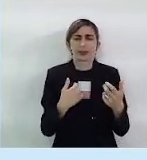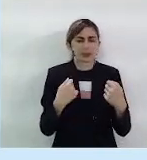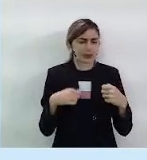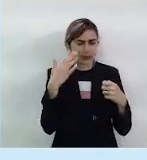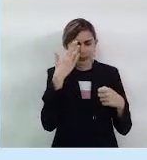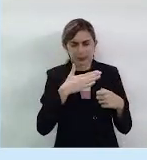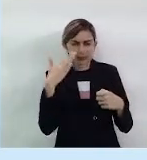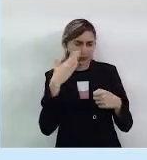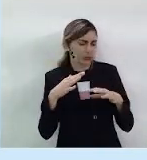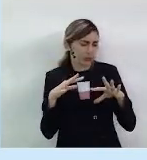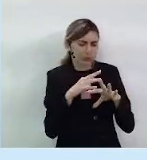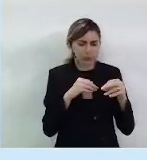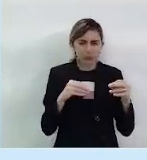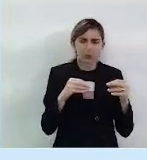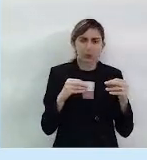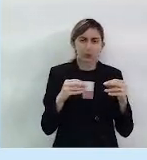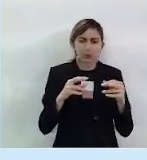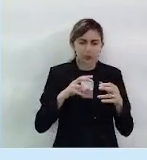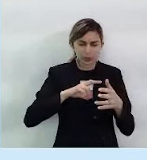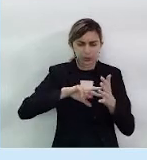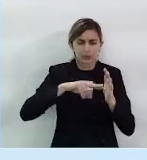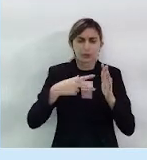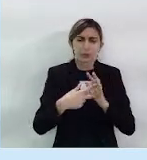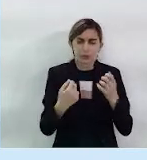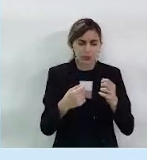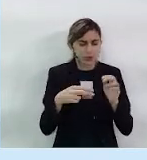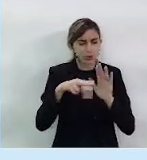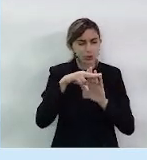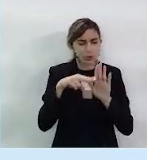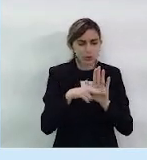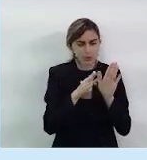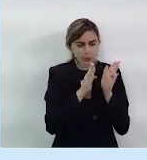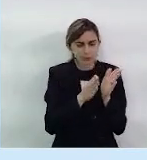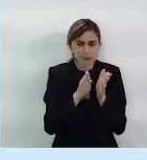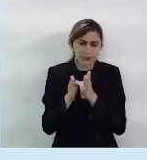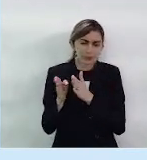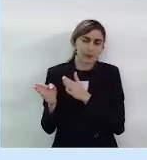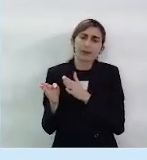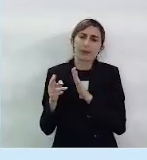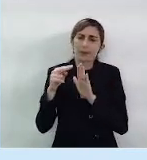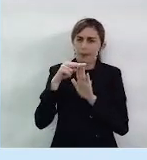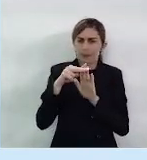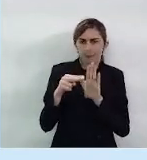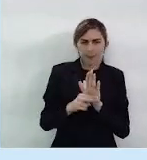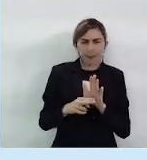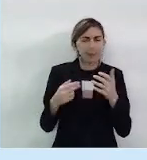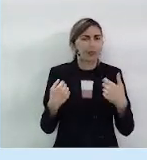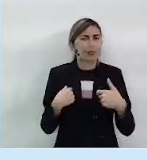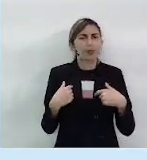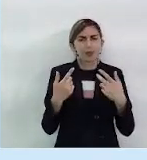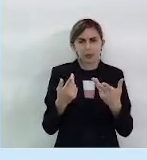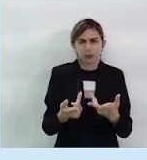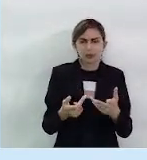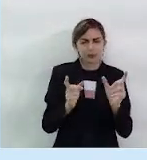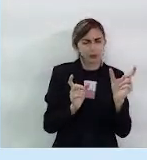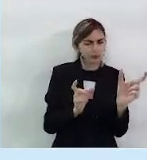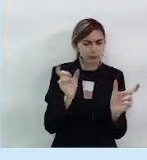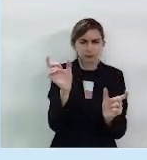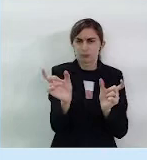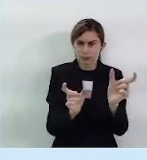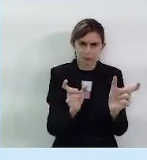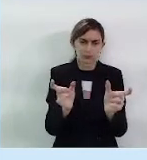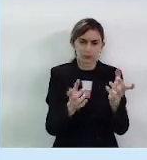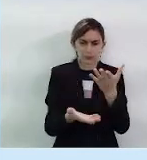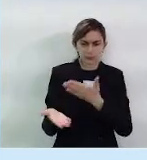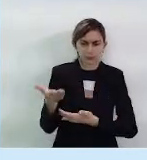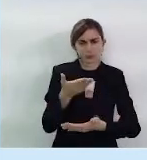para que tudo tenha sentido, existem normas. E essas normas, da posição das palavras, da